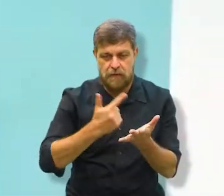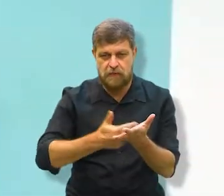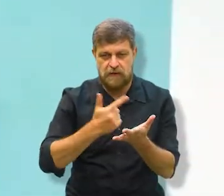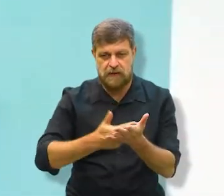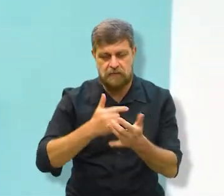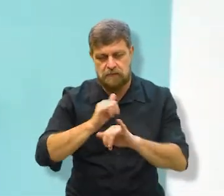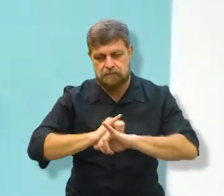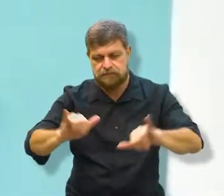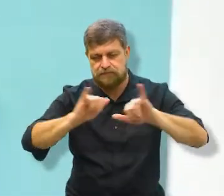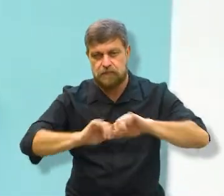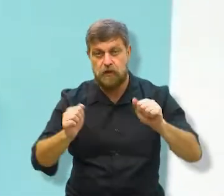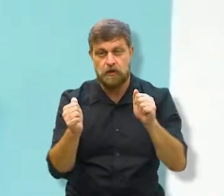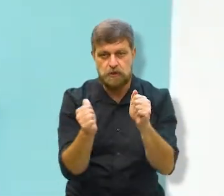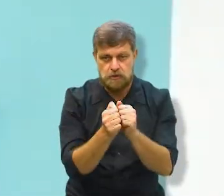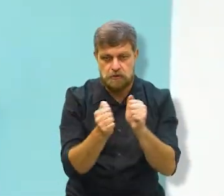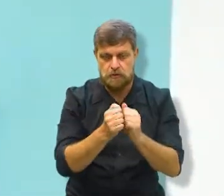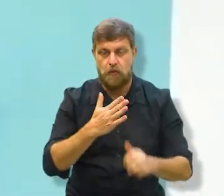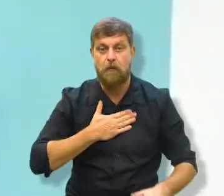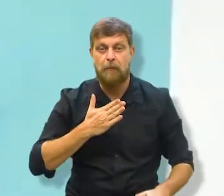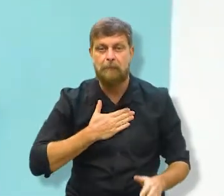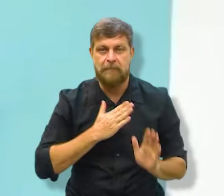na época e, junto com o meu livro,